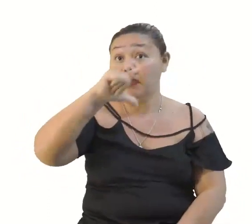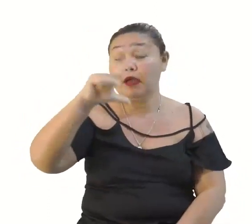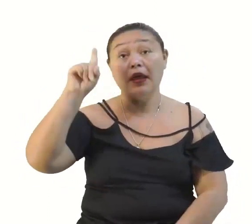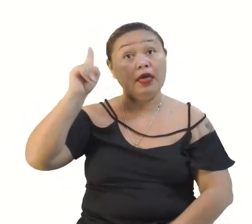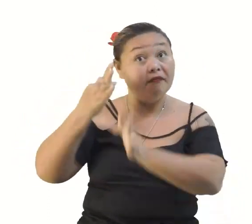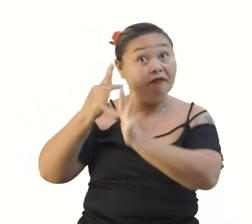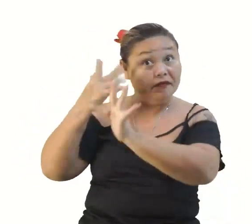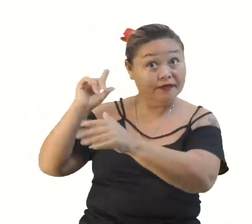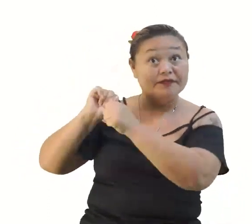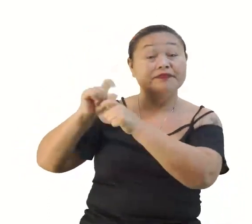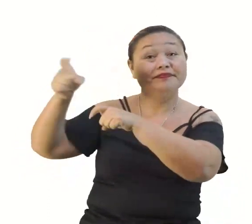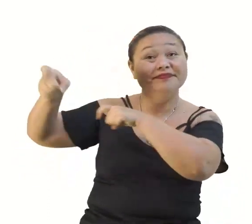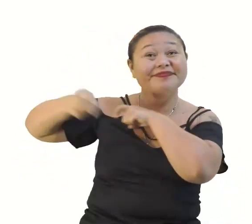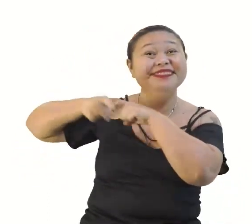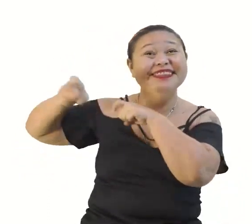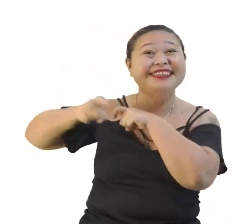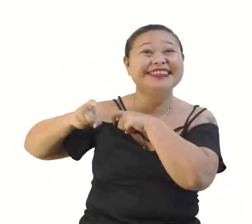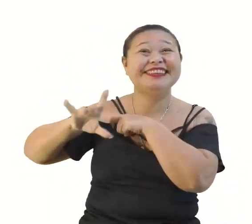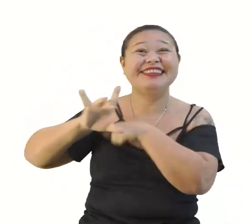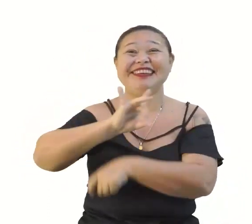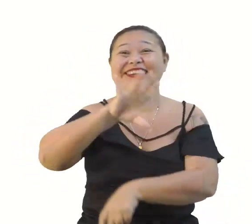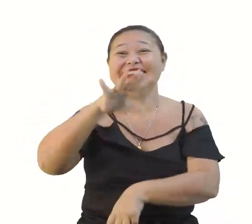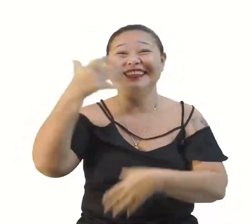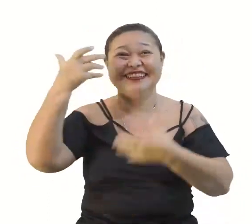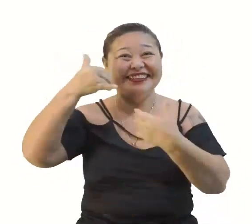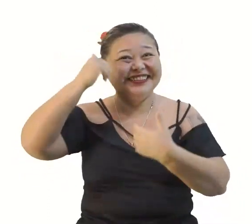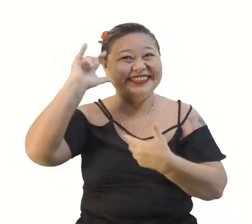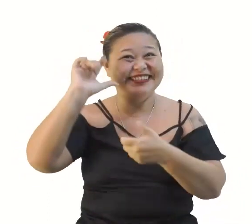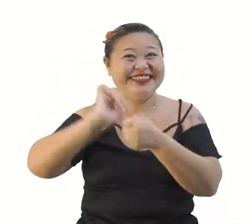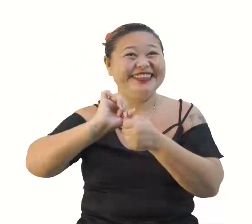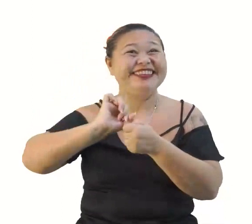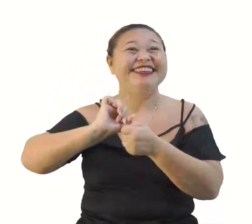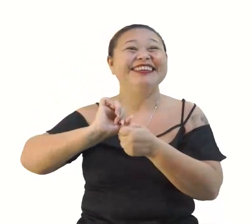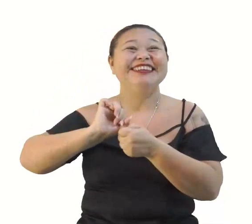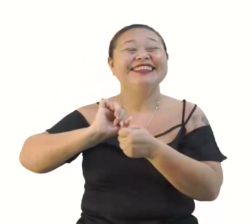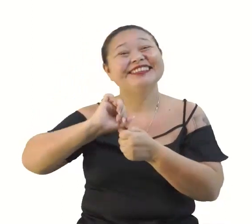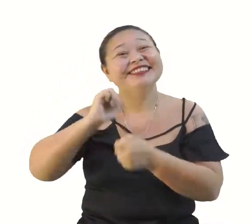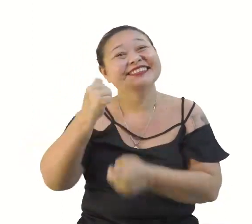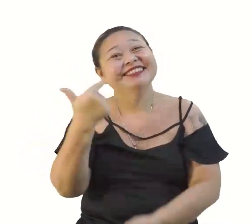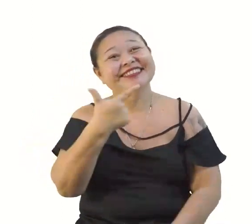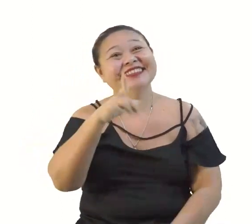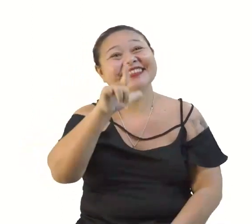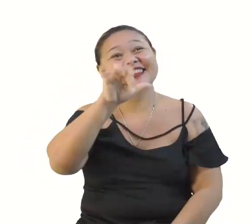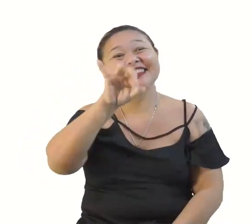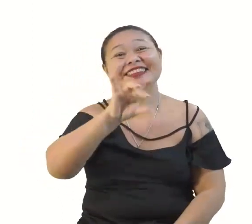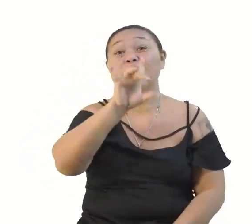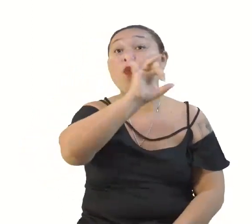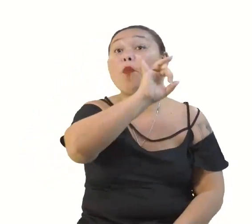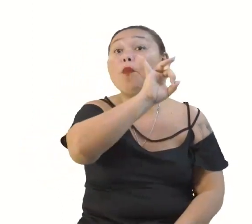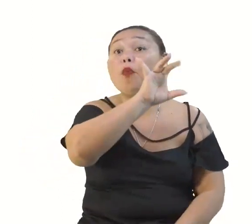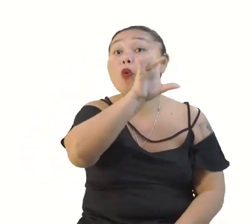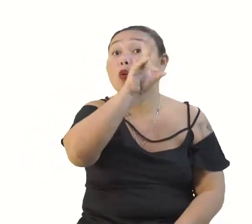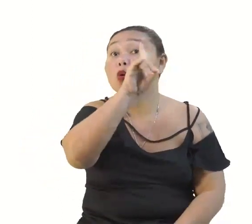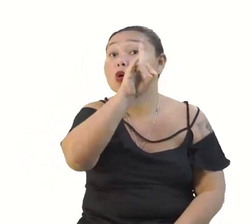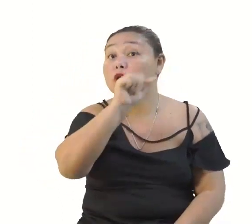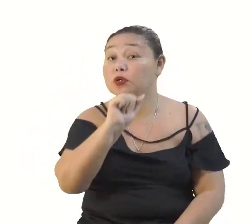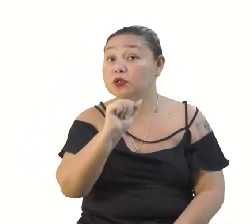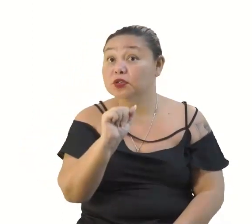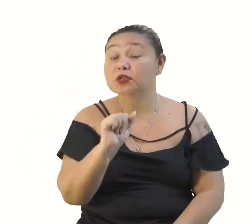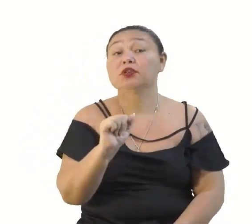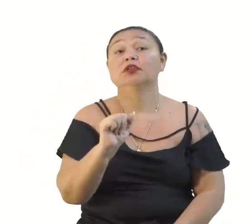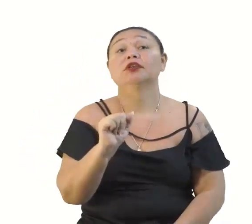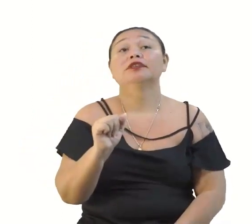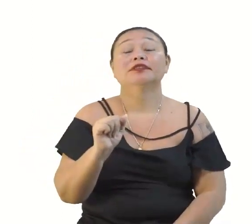esse. Cada vaca produz em média 12 litros por dia. 12 litros